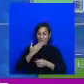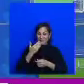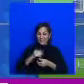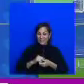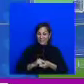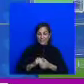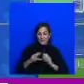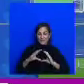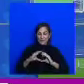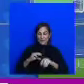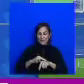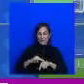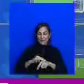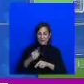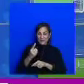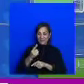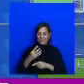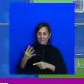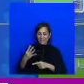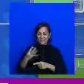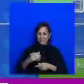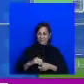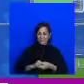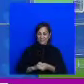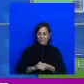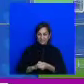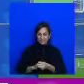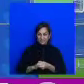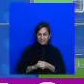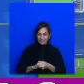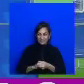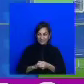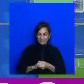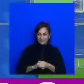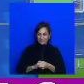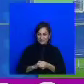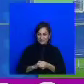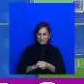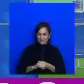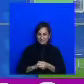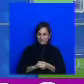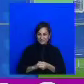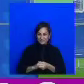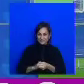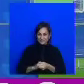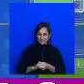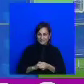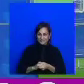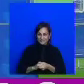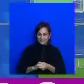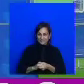Fácil. Bola marrom, número 14. Marrom, 14.